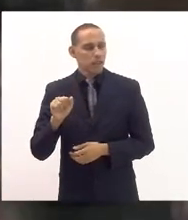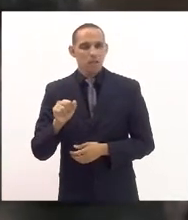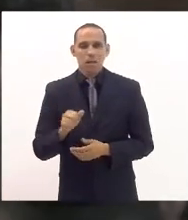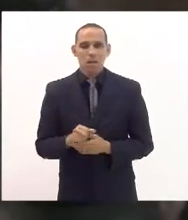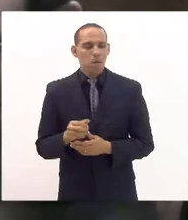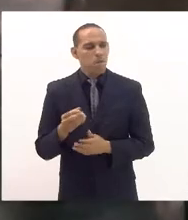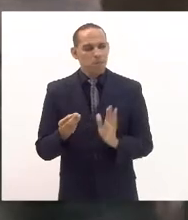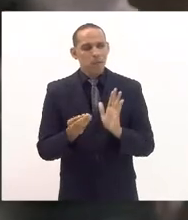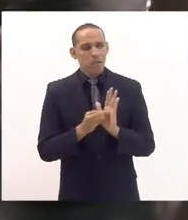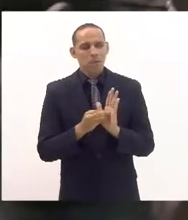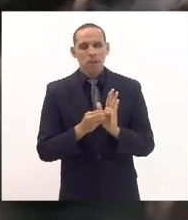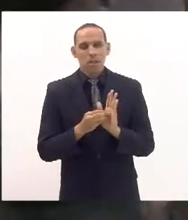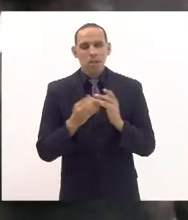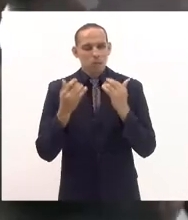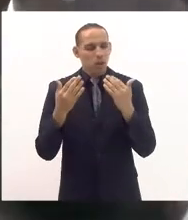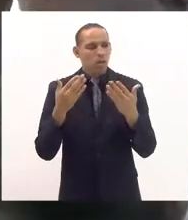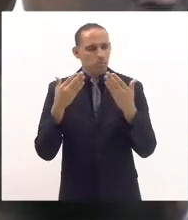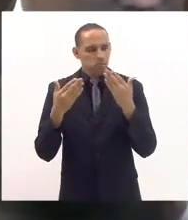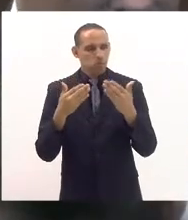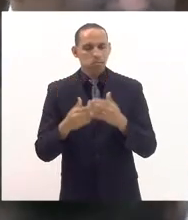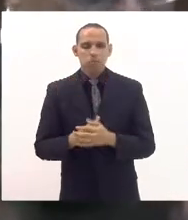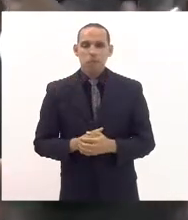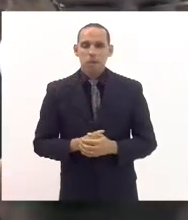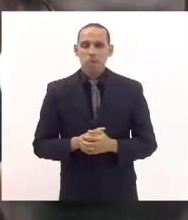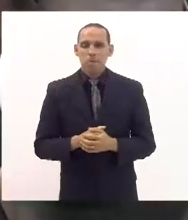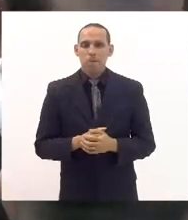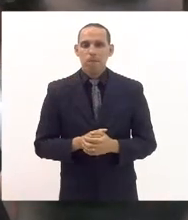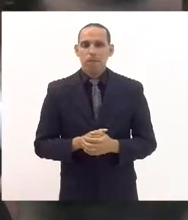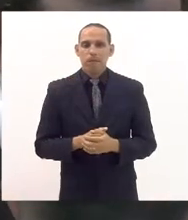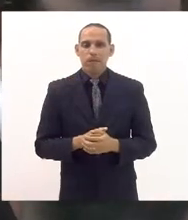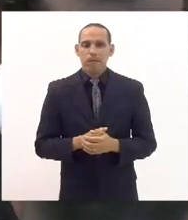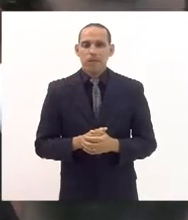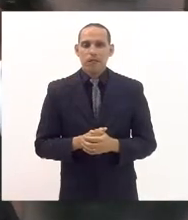a marca as audiências públicas